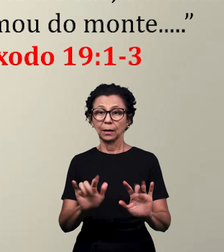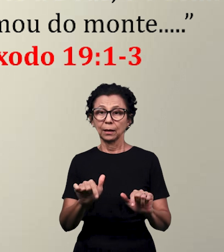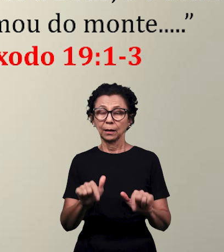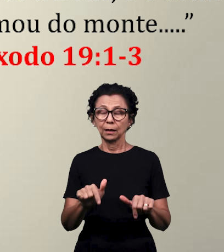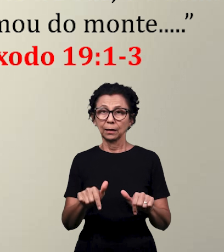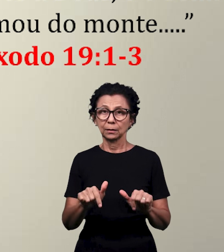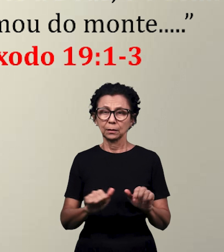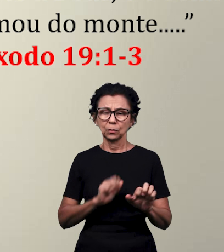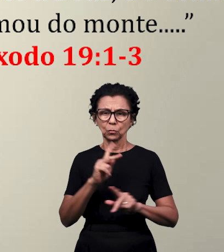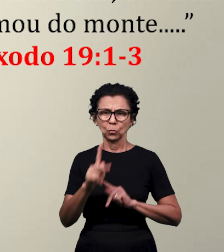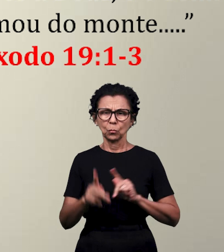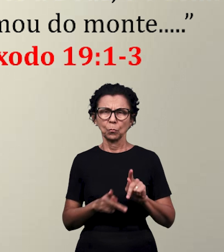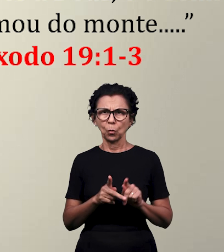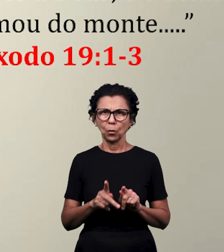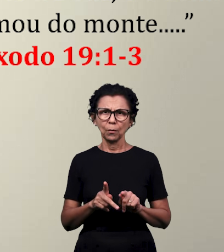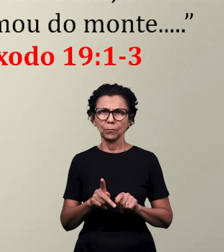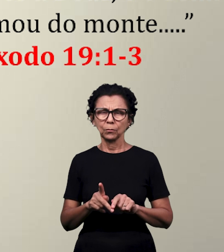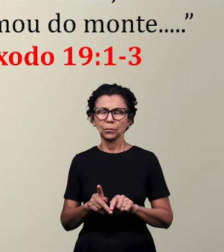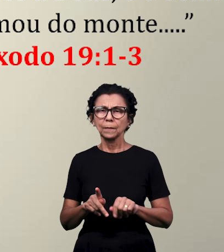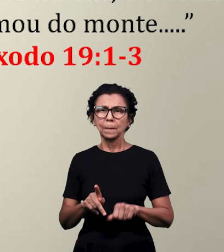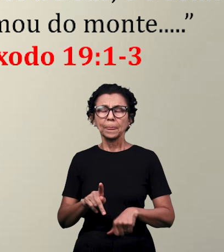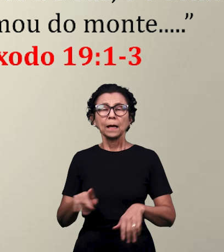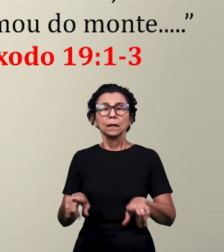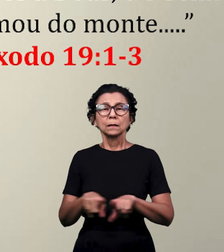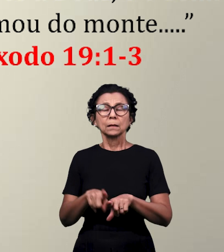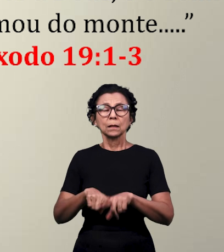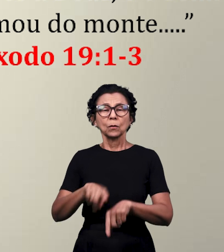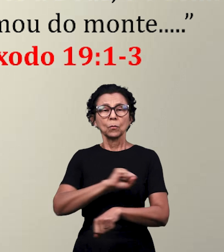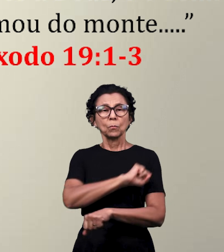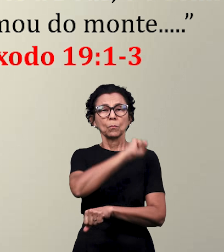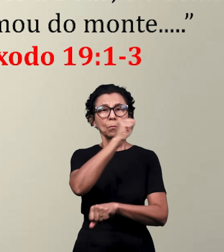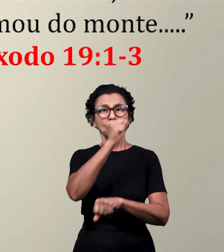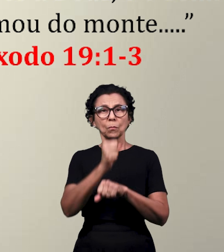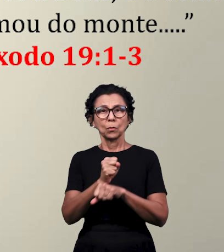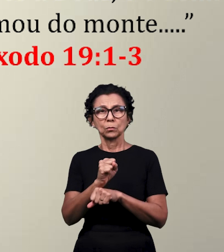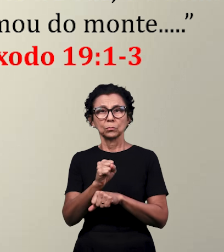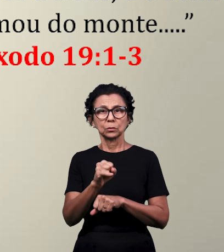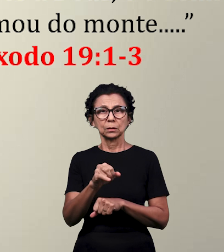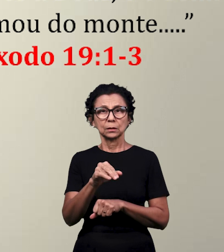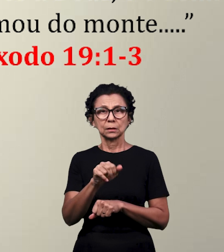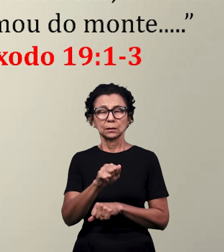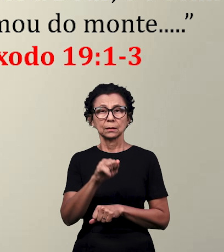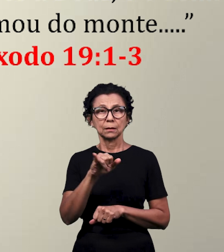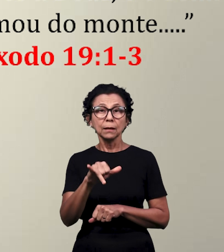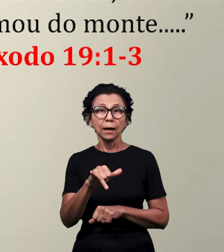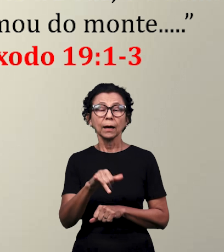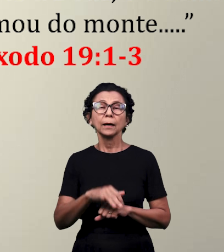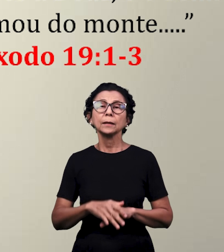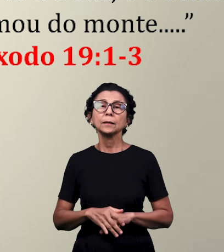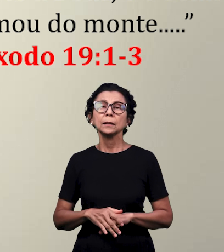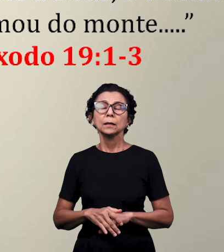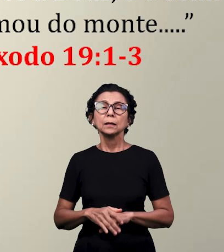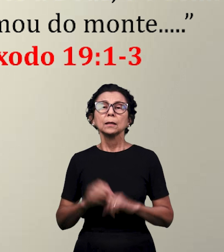para em Horebe, o Monte Sinai, onde Deus então chama Moisés e dá a ele as tábuas